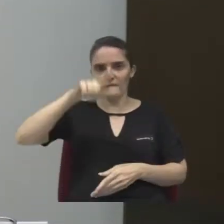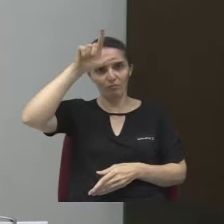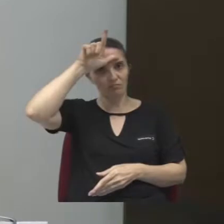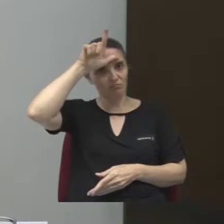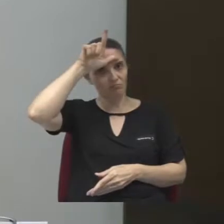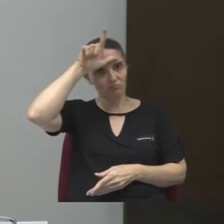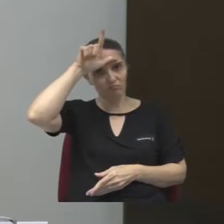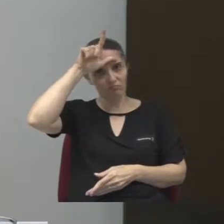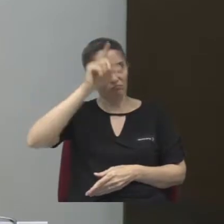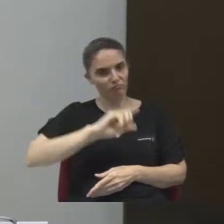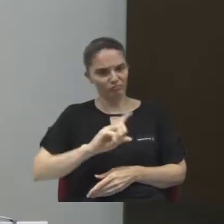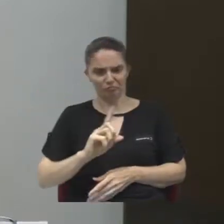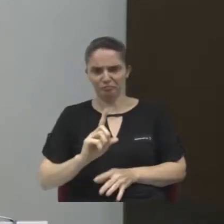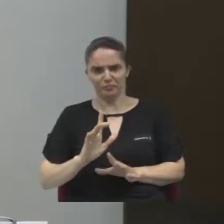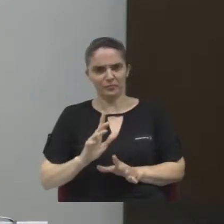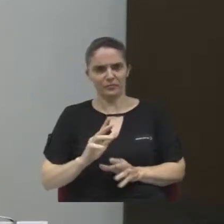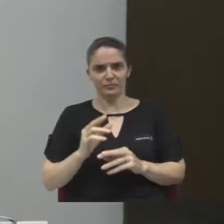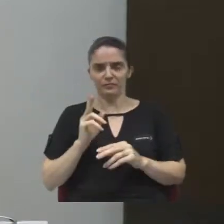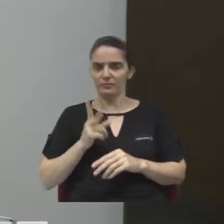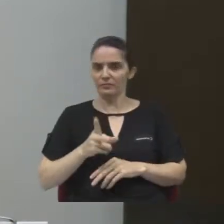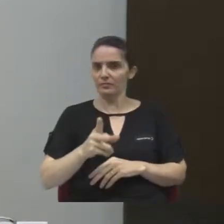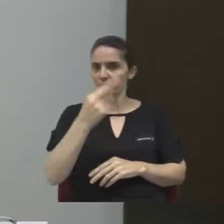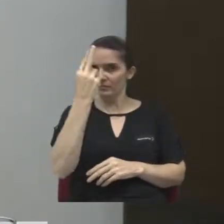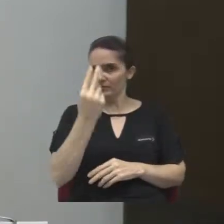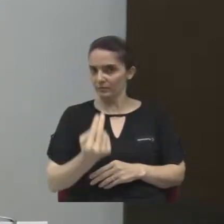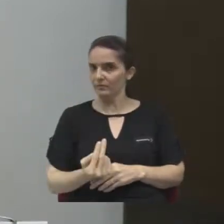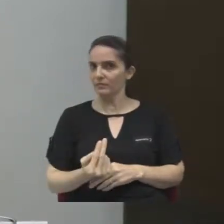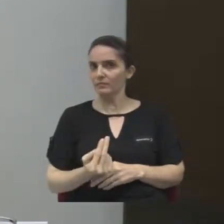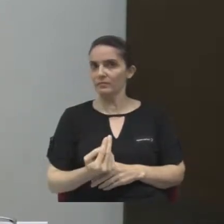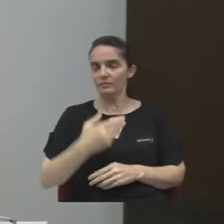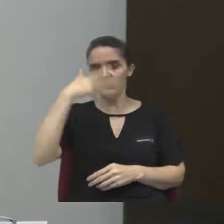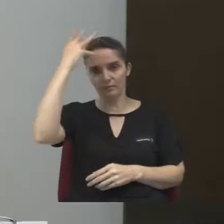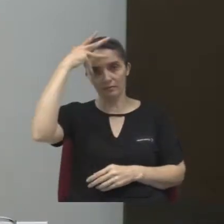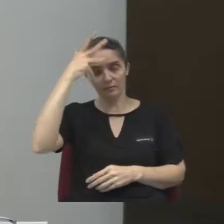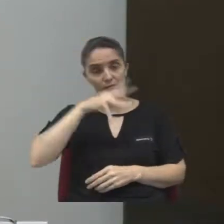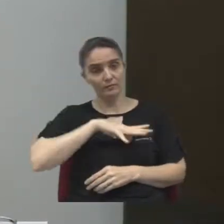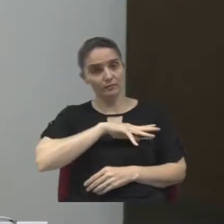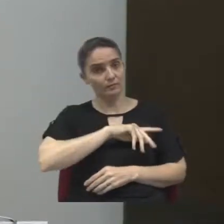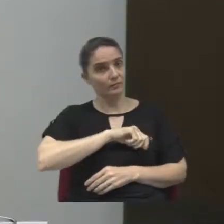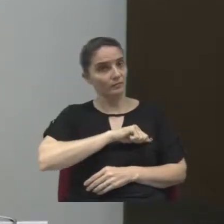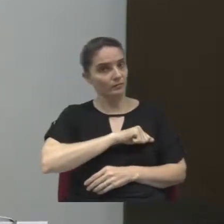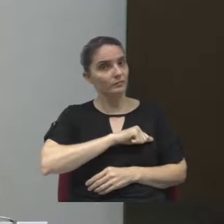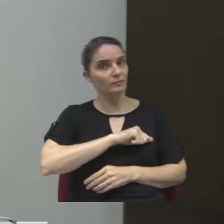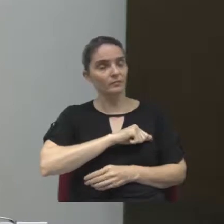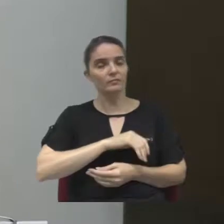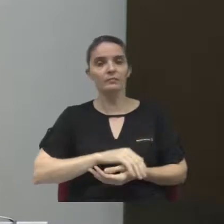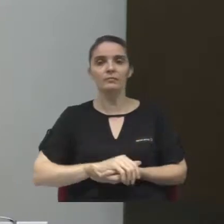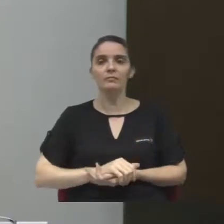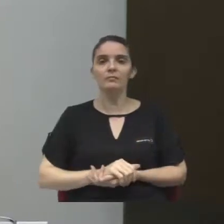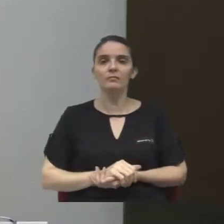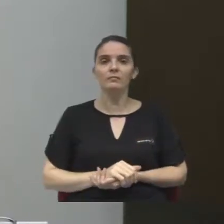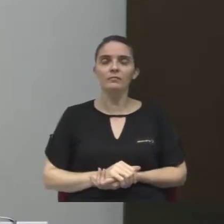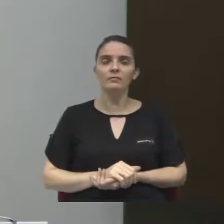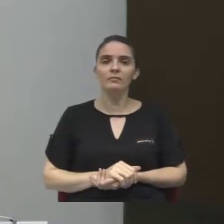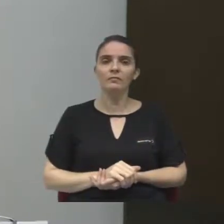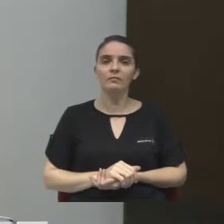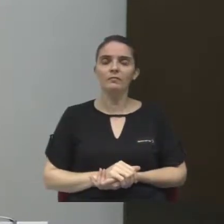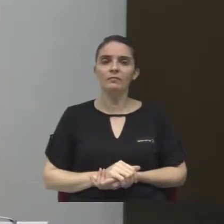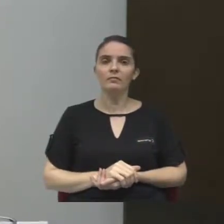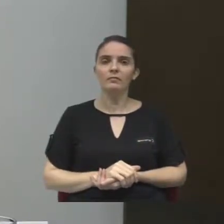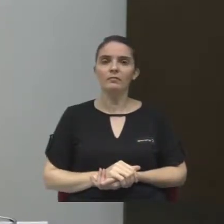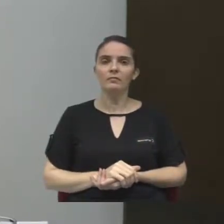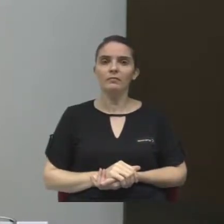de líder. Sempre gostei e acho que essa parte eu desenvolvo bem,